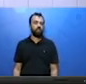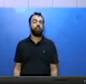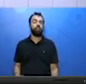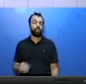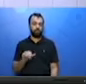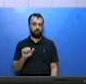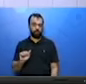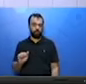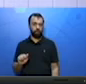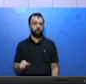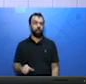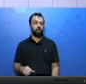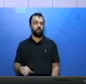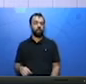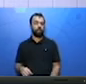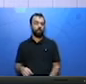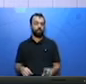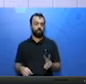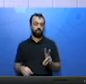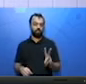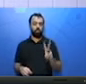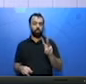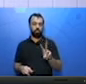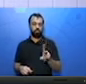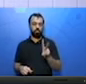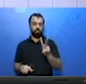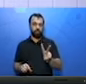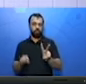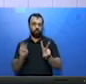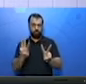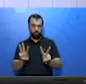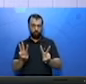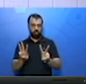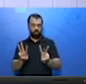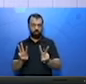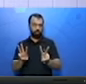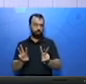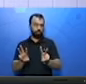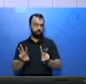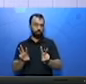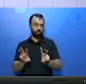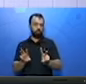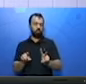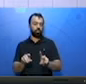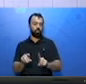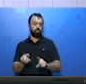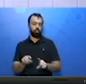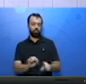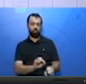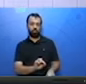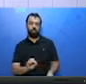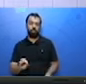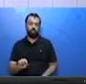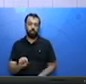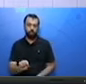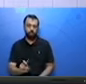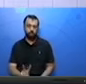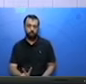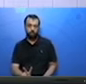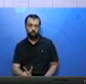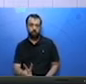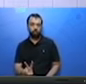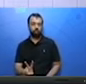A. Ponto A é 2 no X, 3 no Y. Então eu venho aqui no 2 do X, subo até o